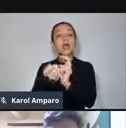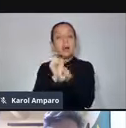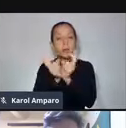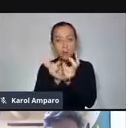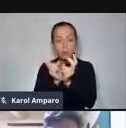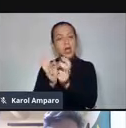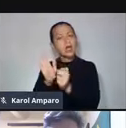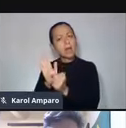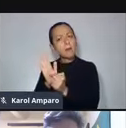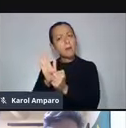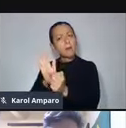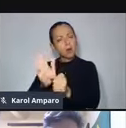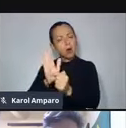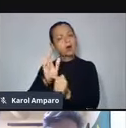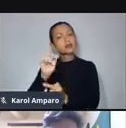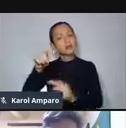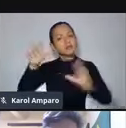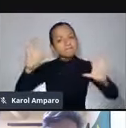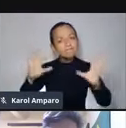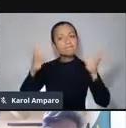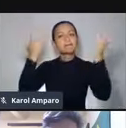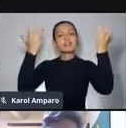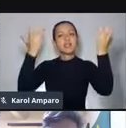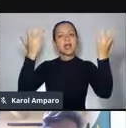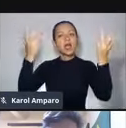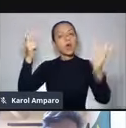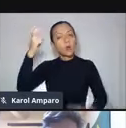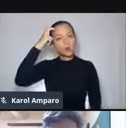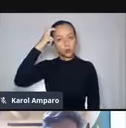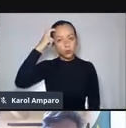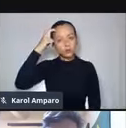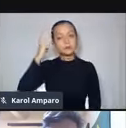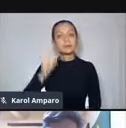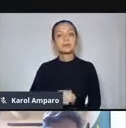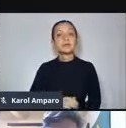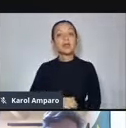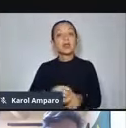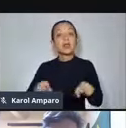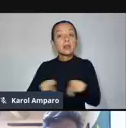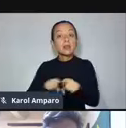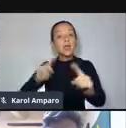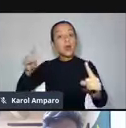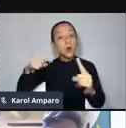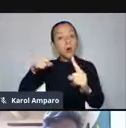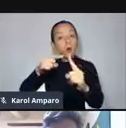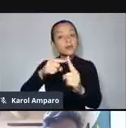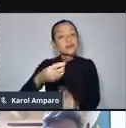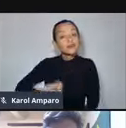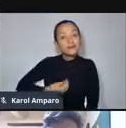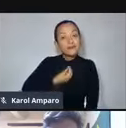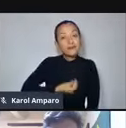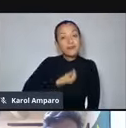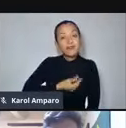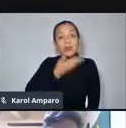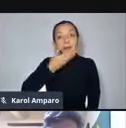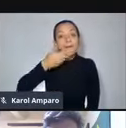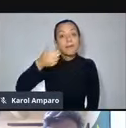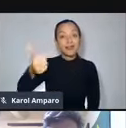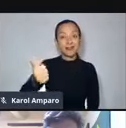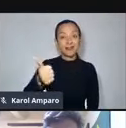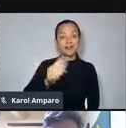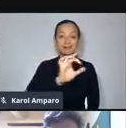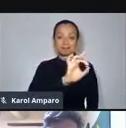e que a gente pudesse trabalhá-la como um elemento realmente de melhorar a qualidade de vida de todos ao nosso entorno.